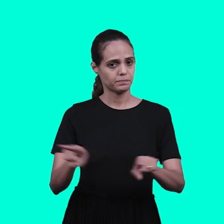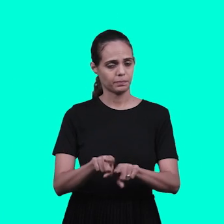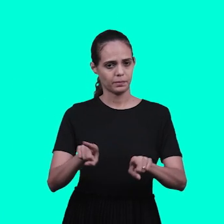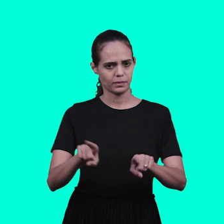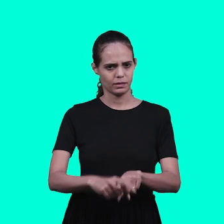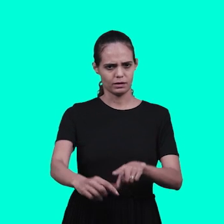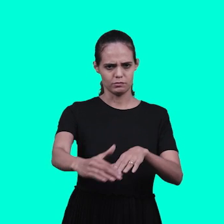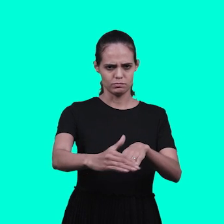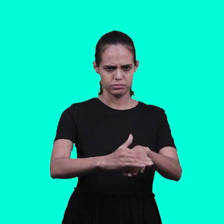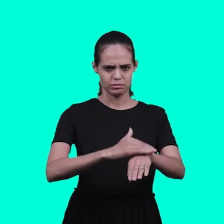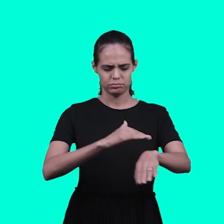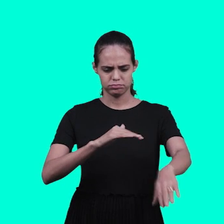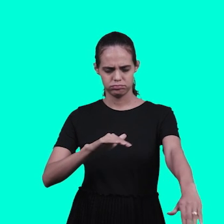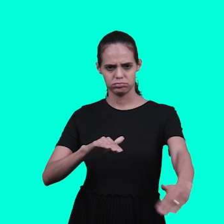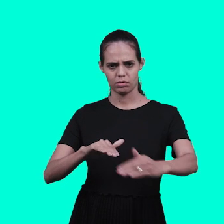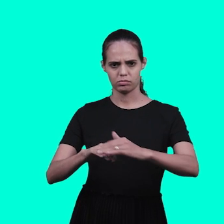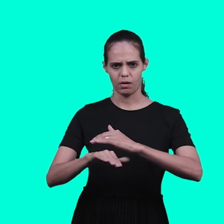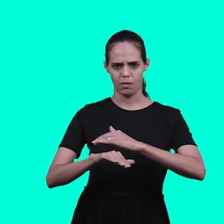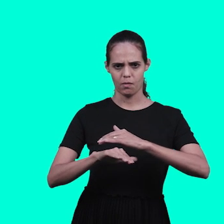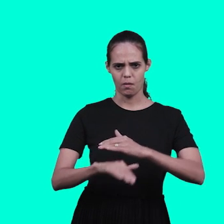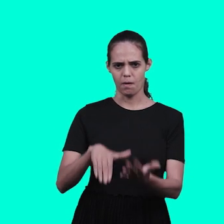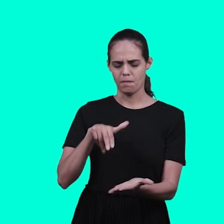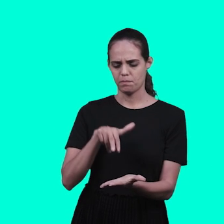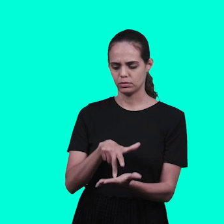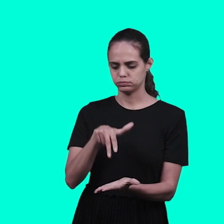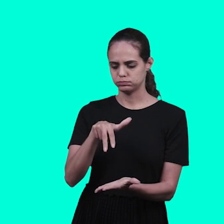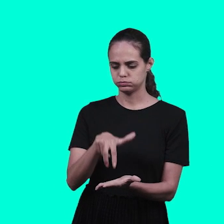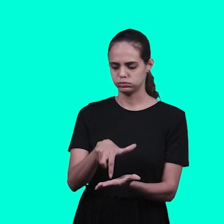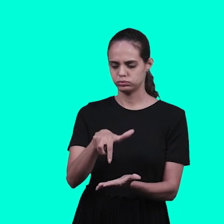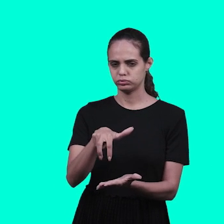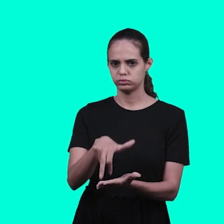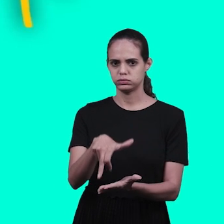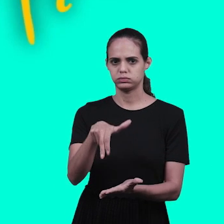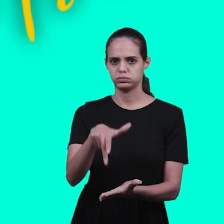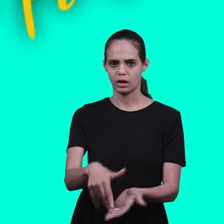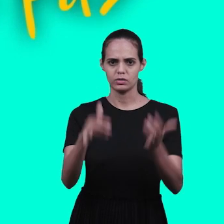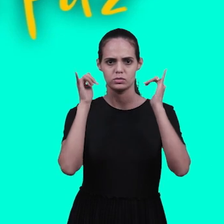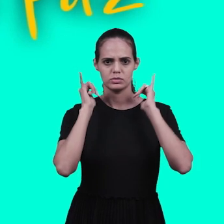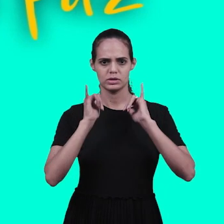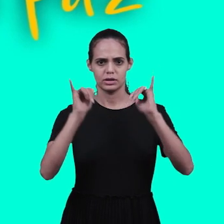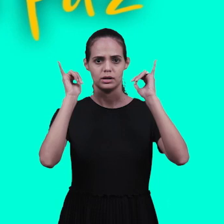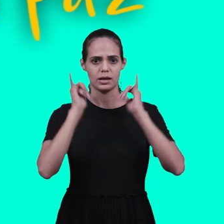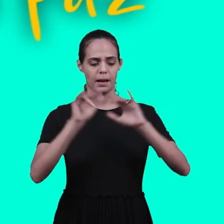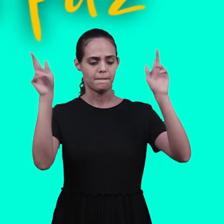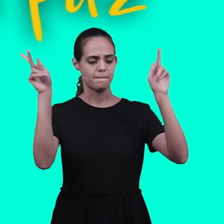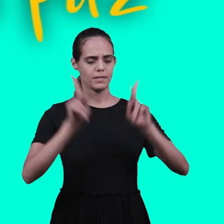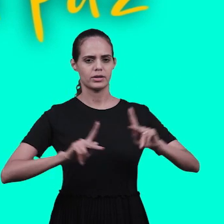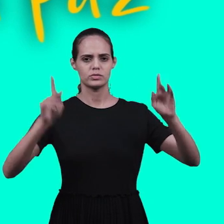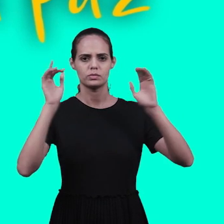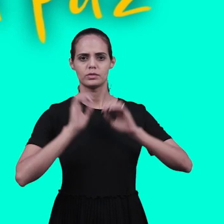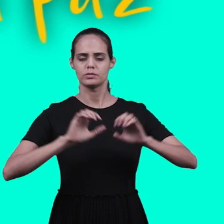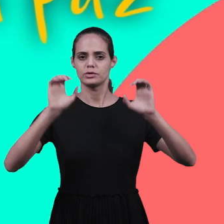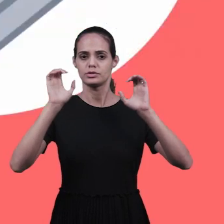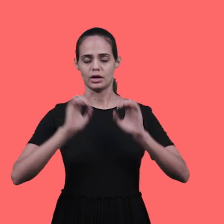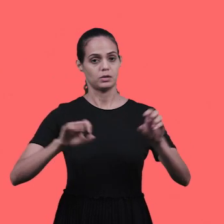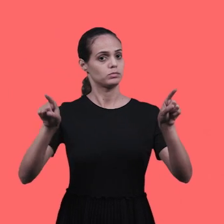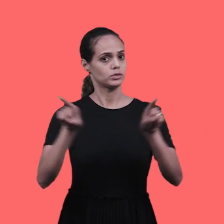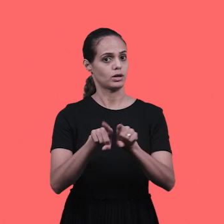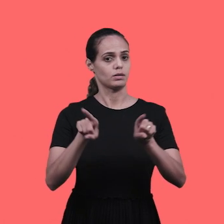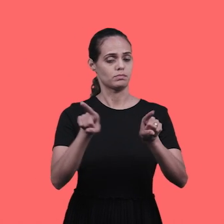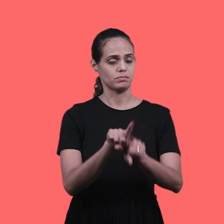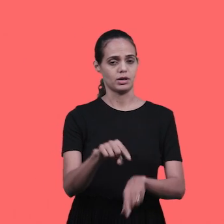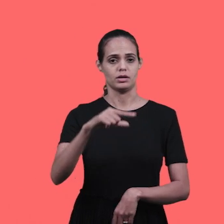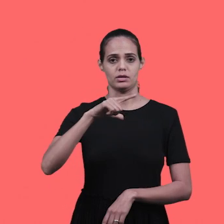e calçado os pés na preparação do Evangelho da paz.